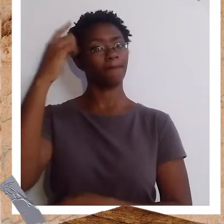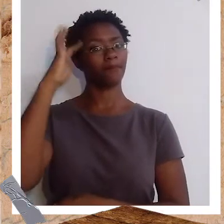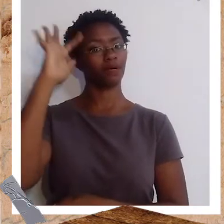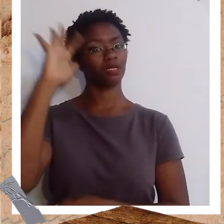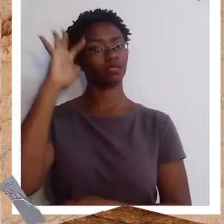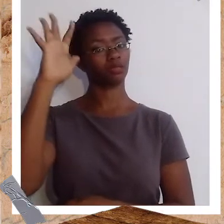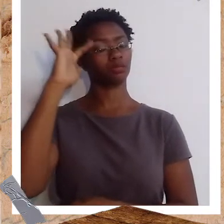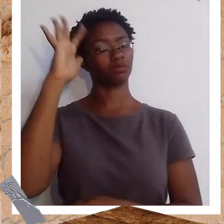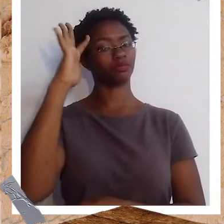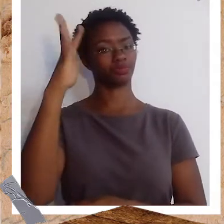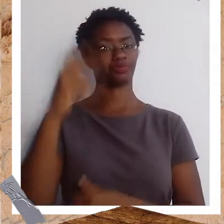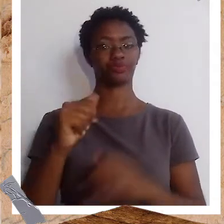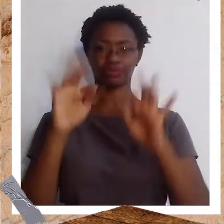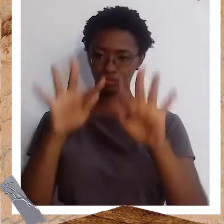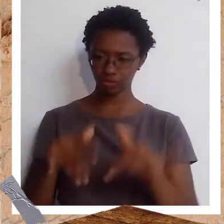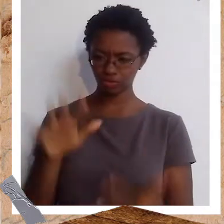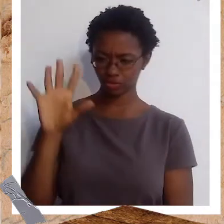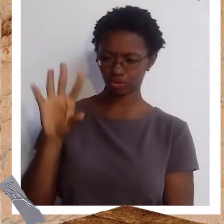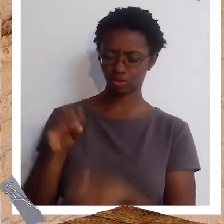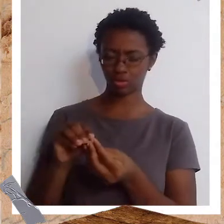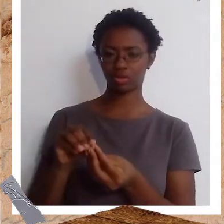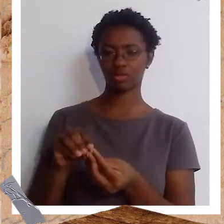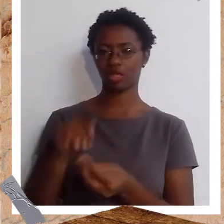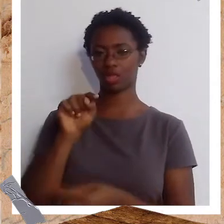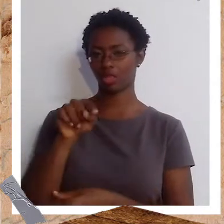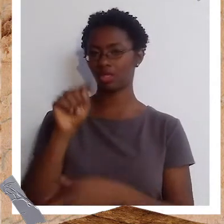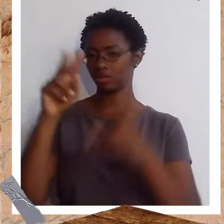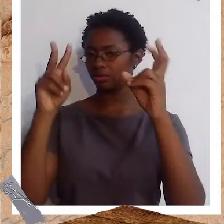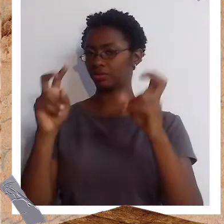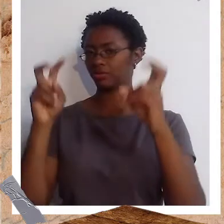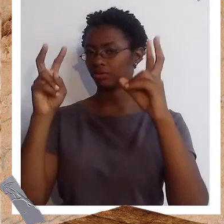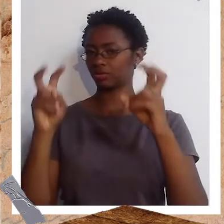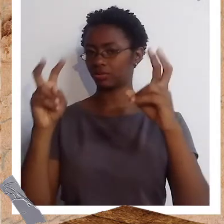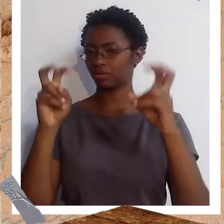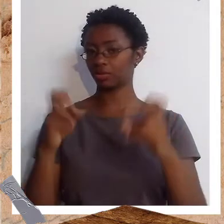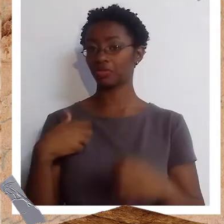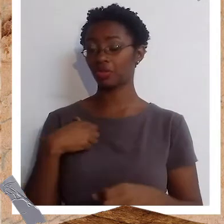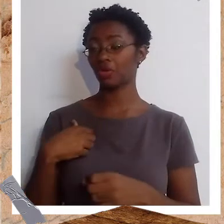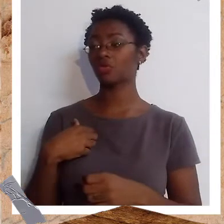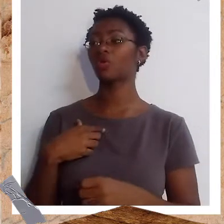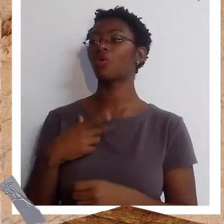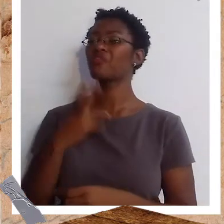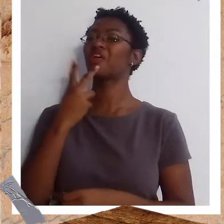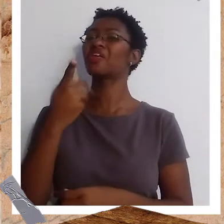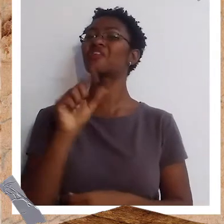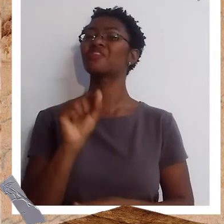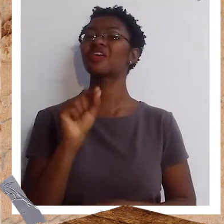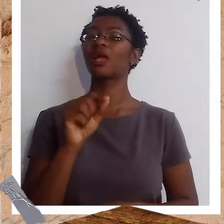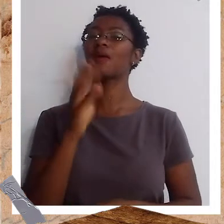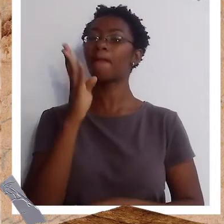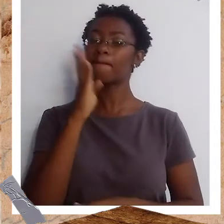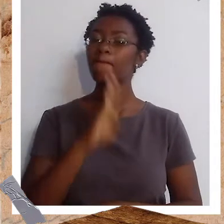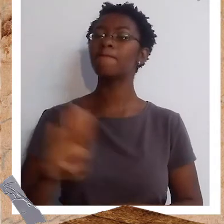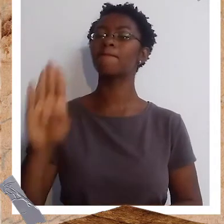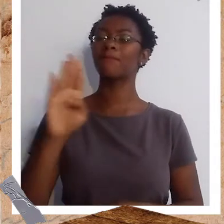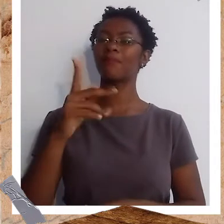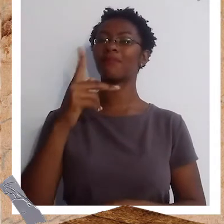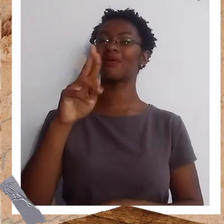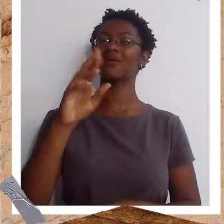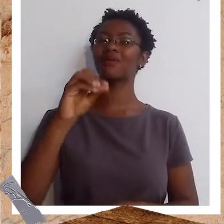refletisse, né, para finalizar, sobre isso, sobre essa... Eu estou chamando de promessa, né? Uma promessa